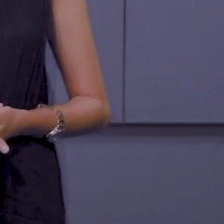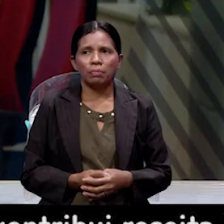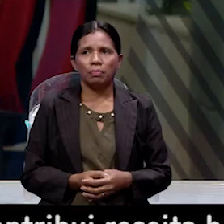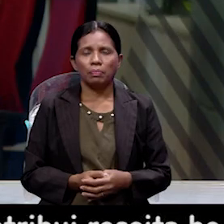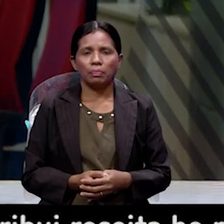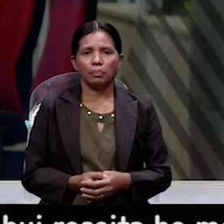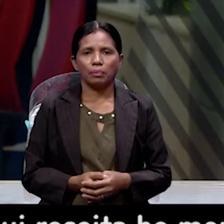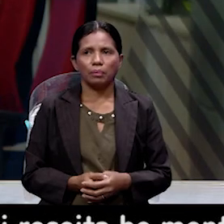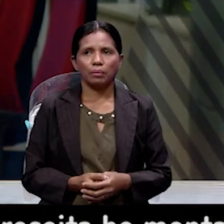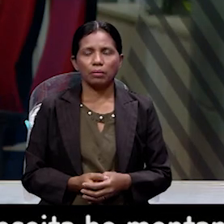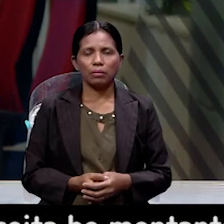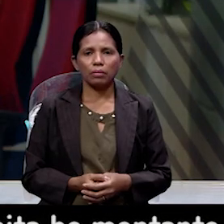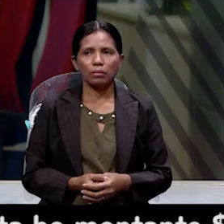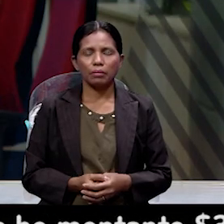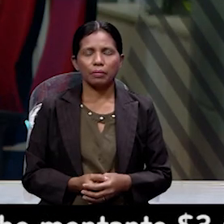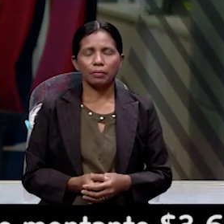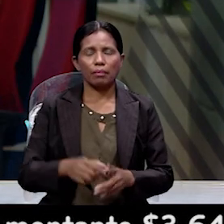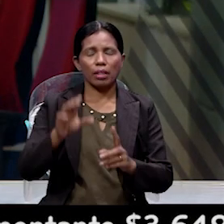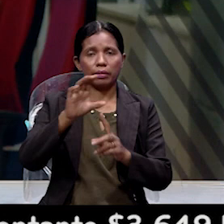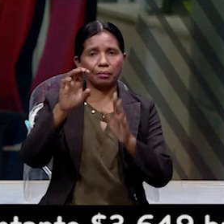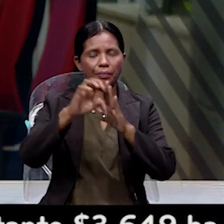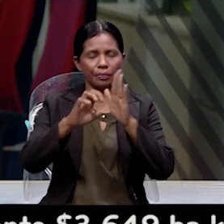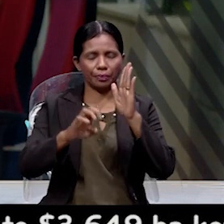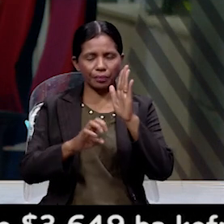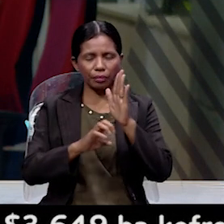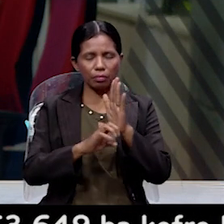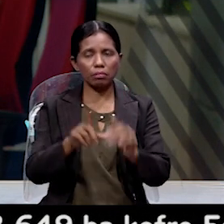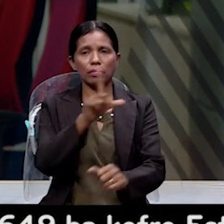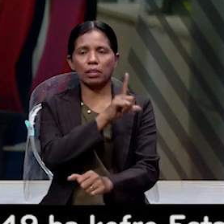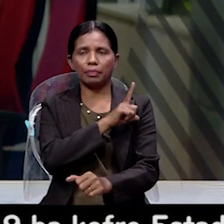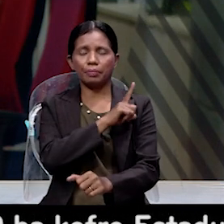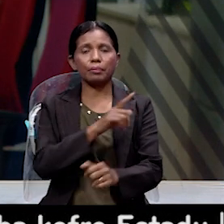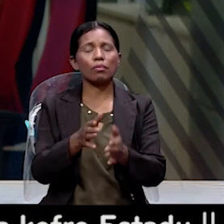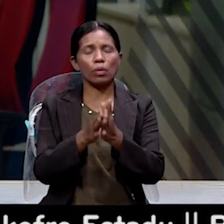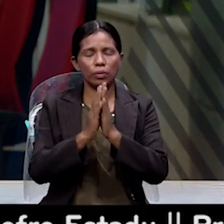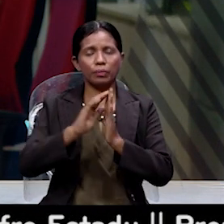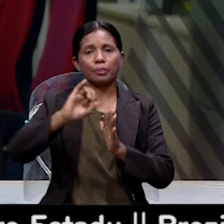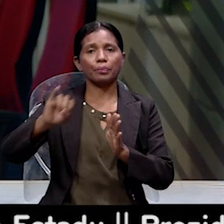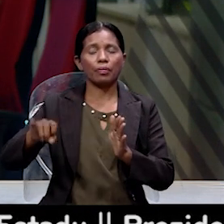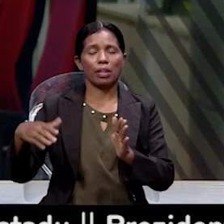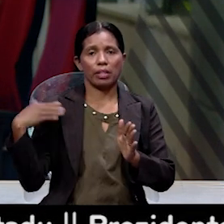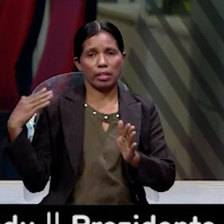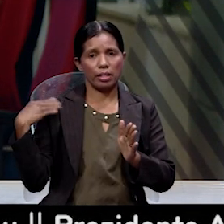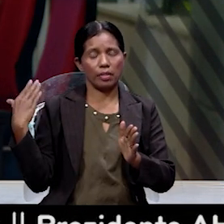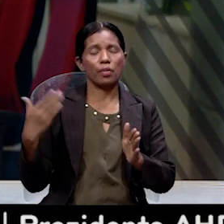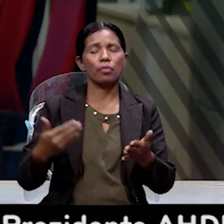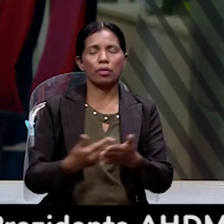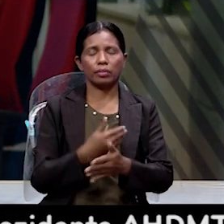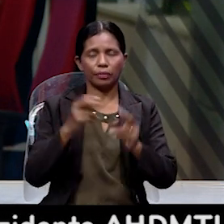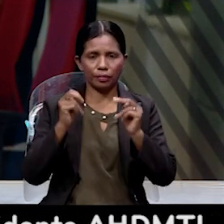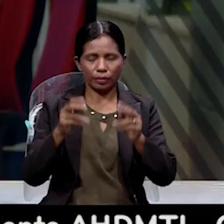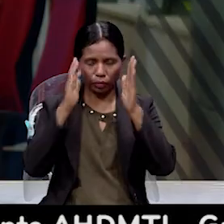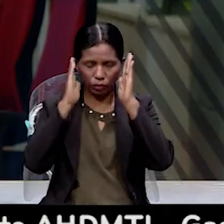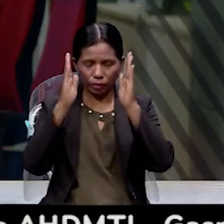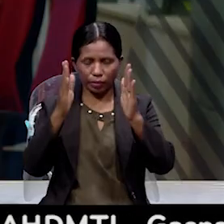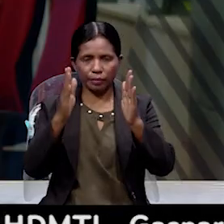Obrigada. Chefe Estado Maior General F.F. Detelli, Russo Gera Sanfon, tem que ir sentido